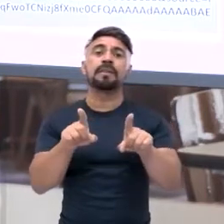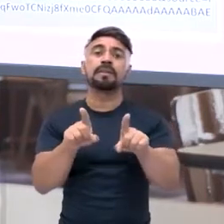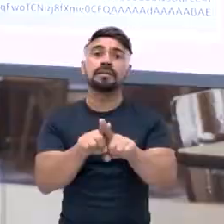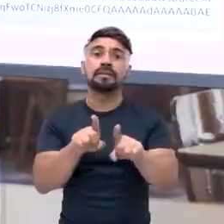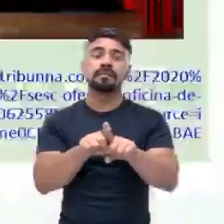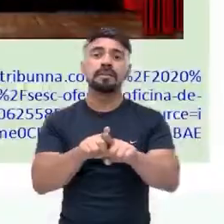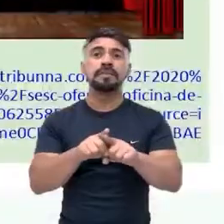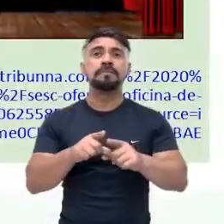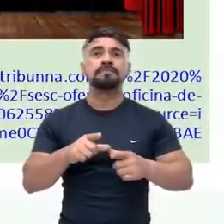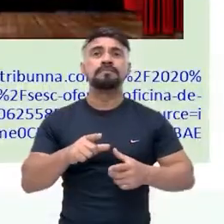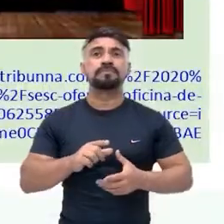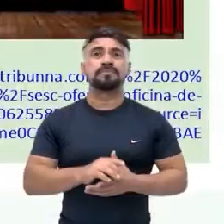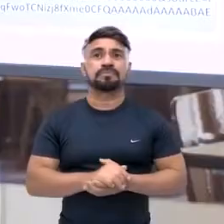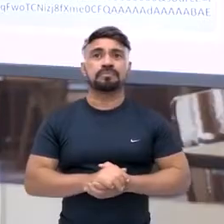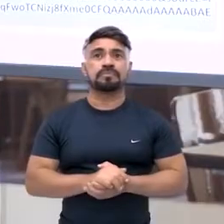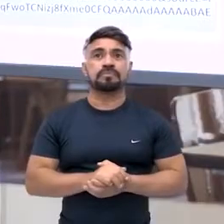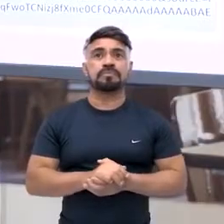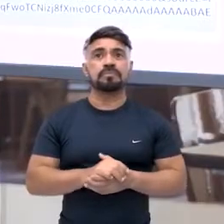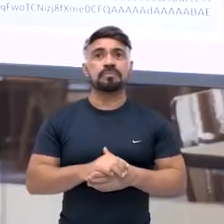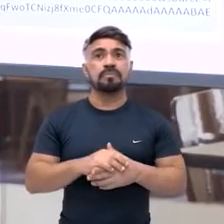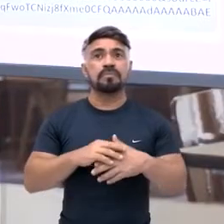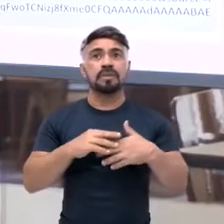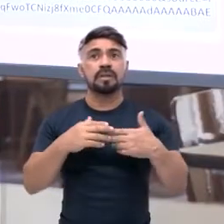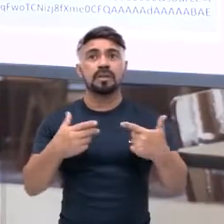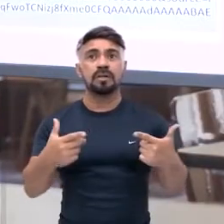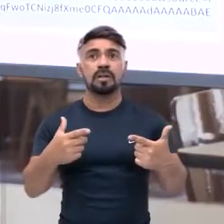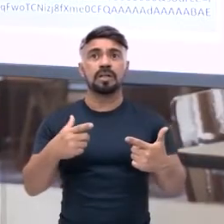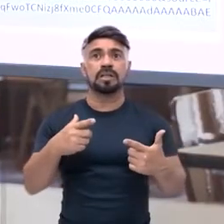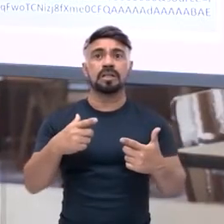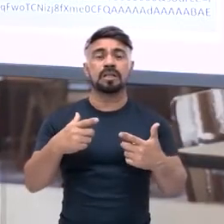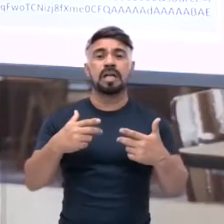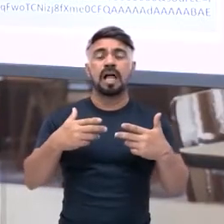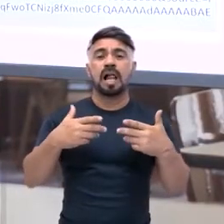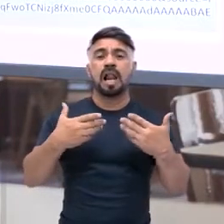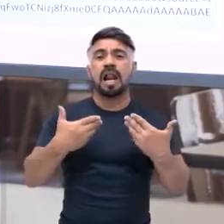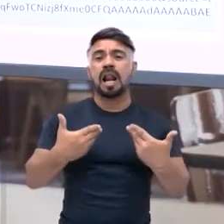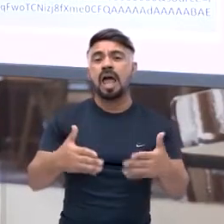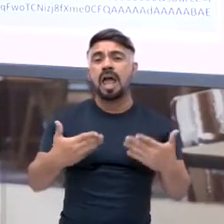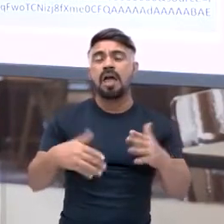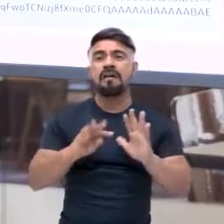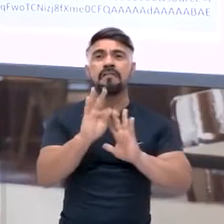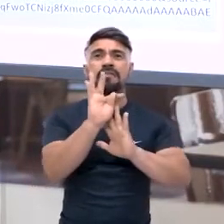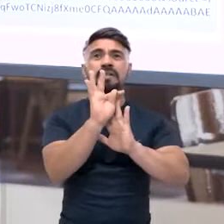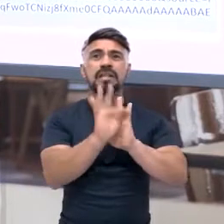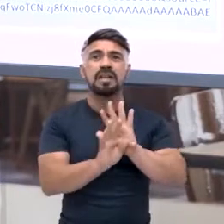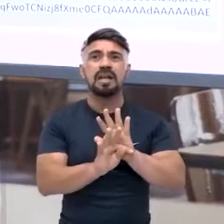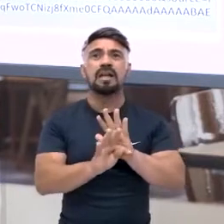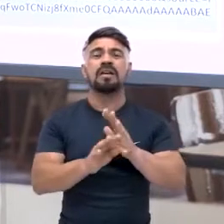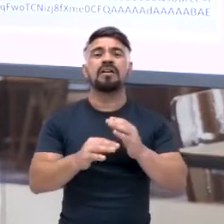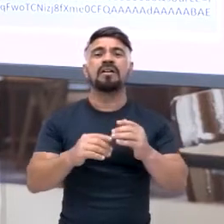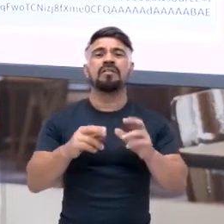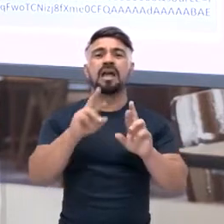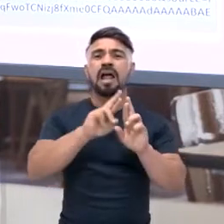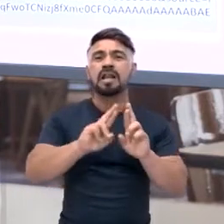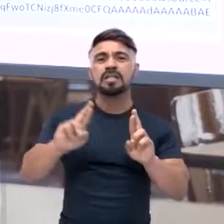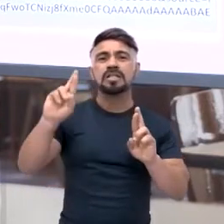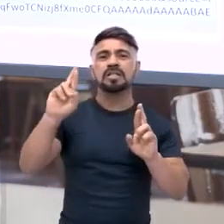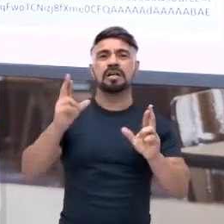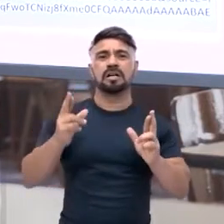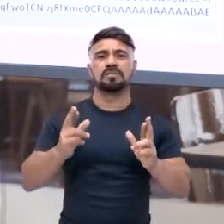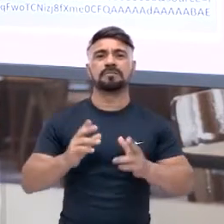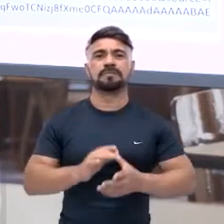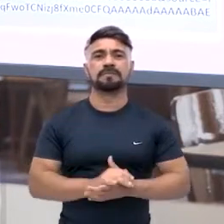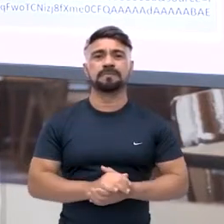Temos ainda o alto, e nesse caso a gente tem um texto muito leve, com questões religiosas